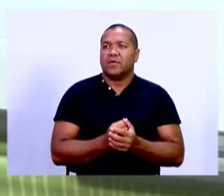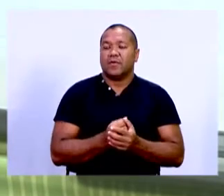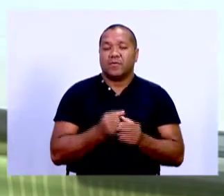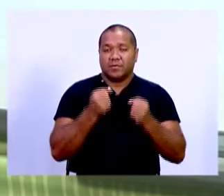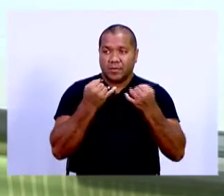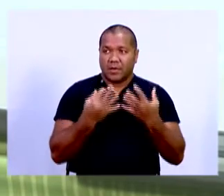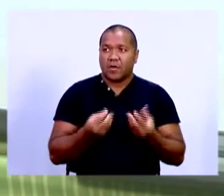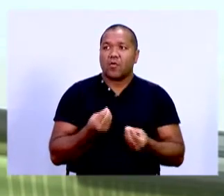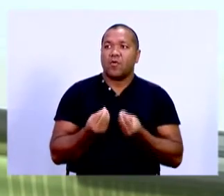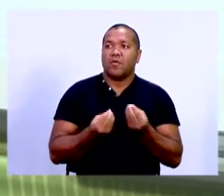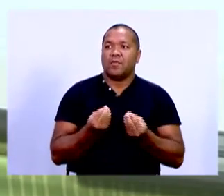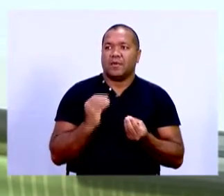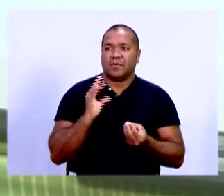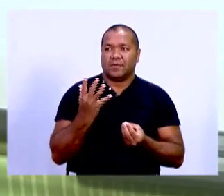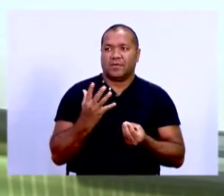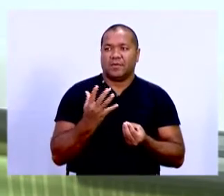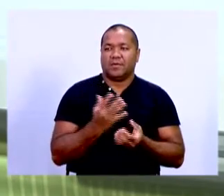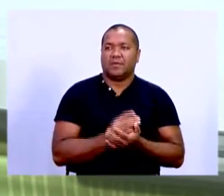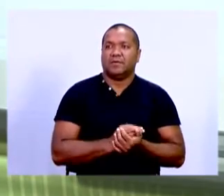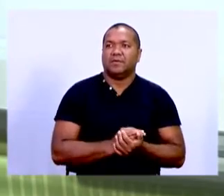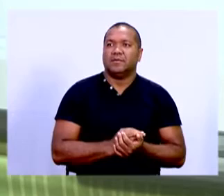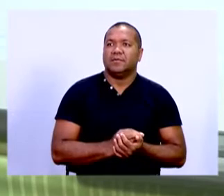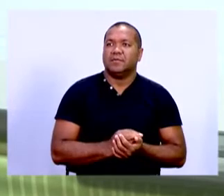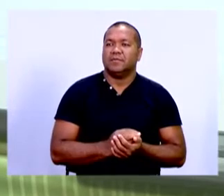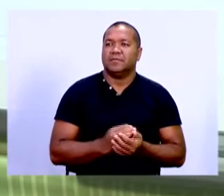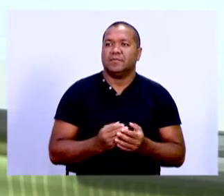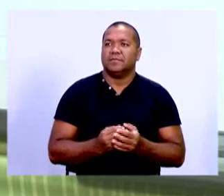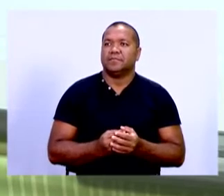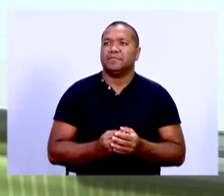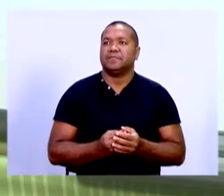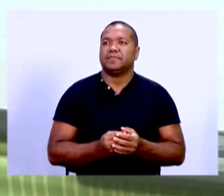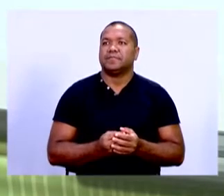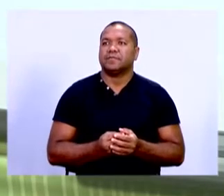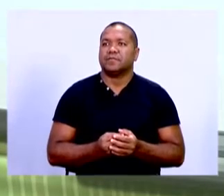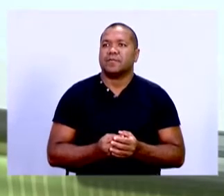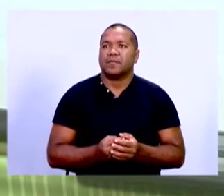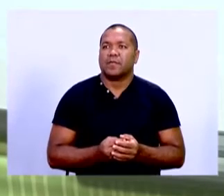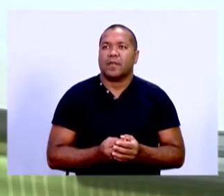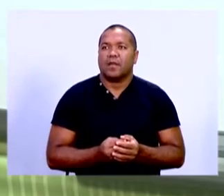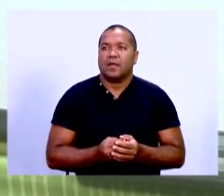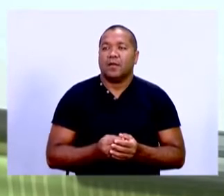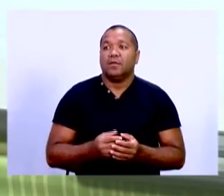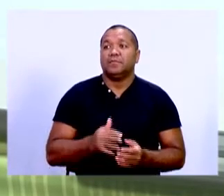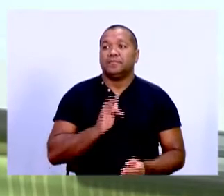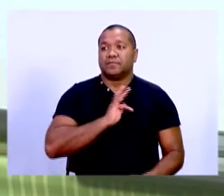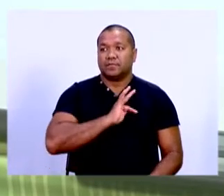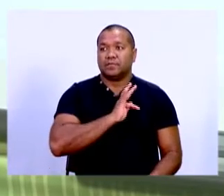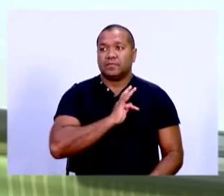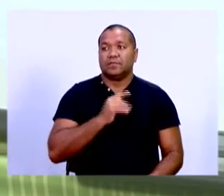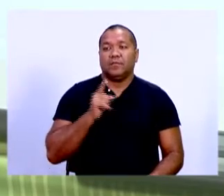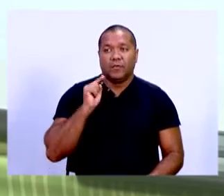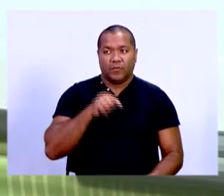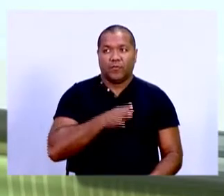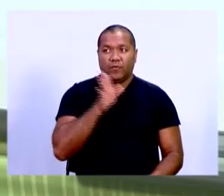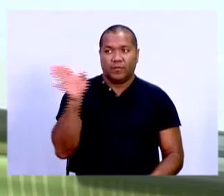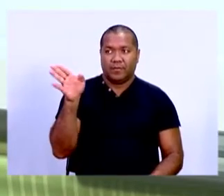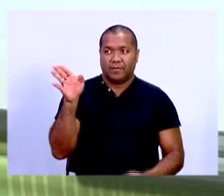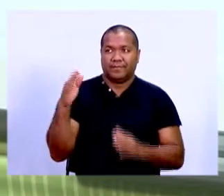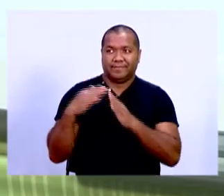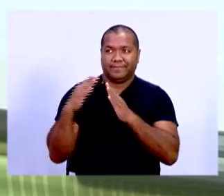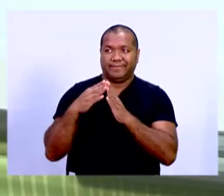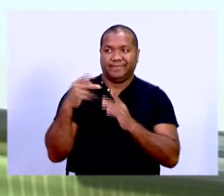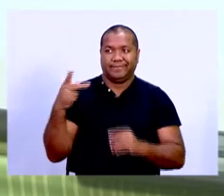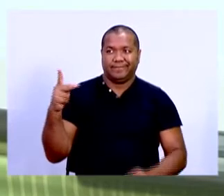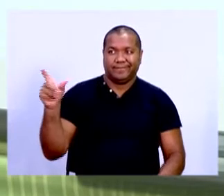é que funciona, como isso vai funcionar basicamente. O técnico foi lá na casa de uma